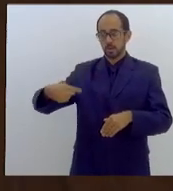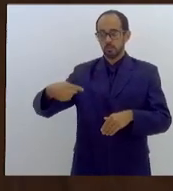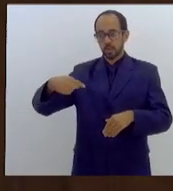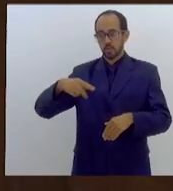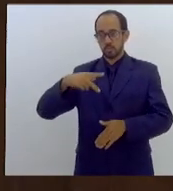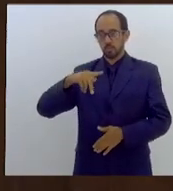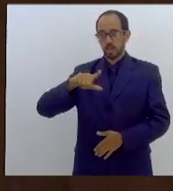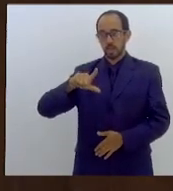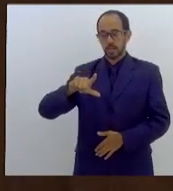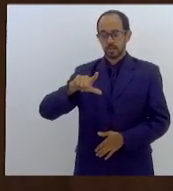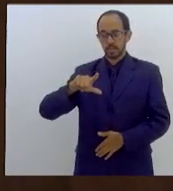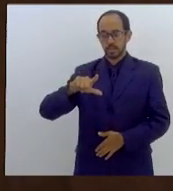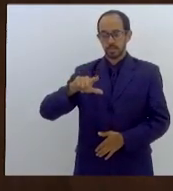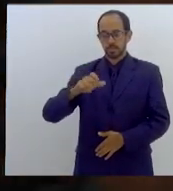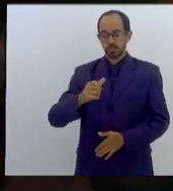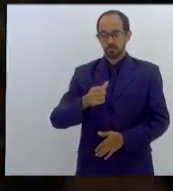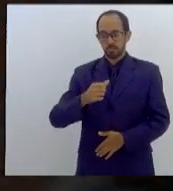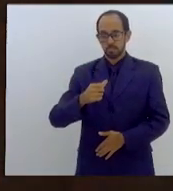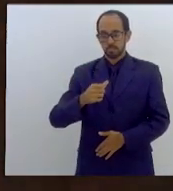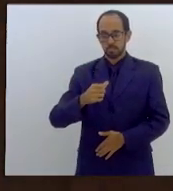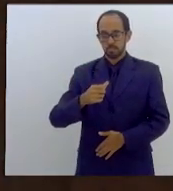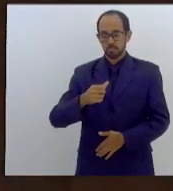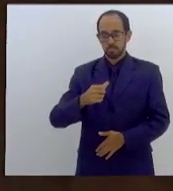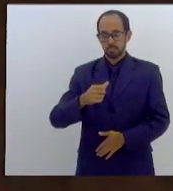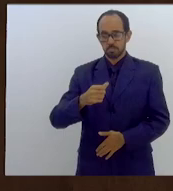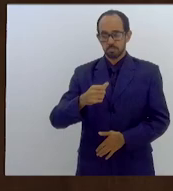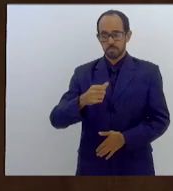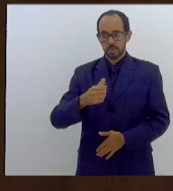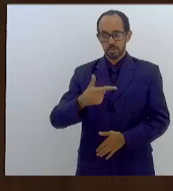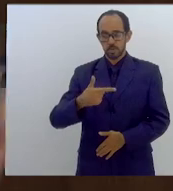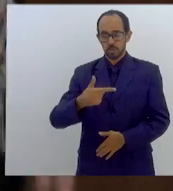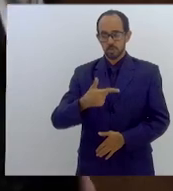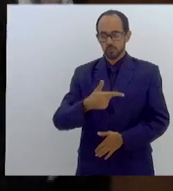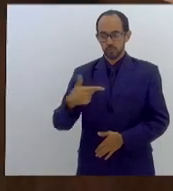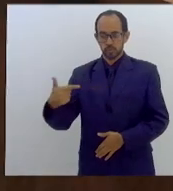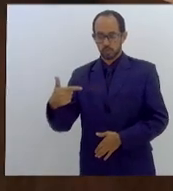PLC 6222, presidente. Presidente.